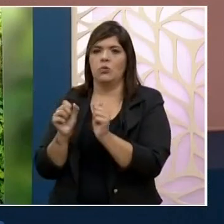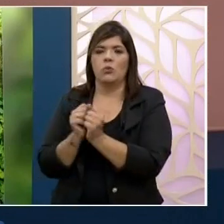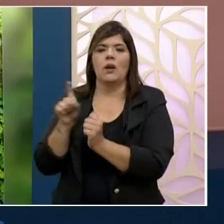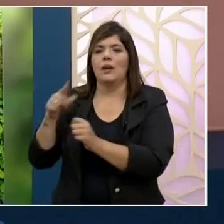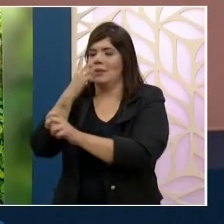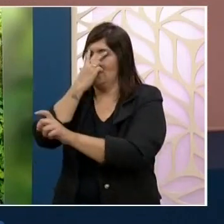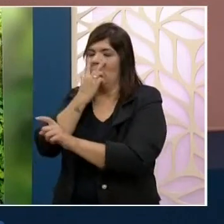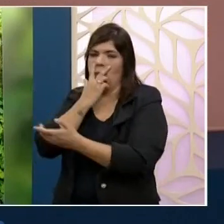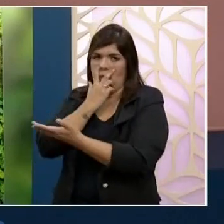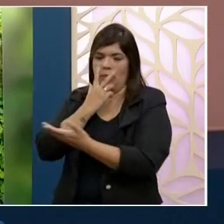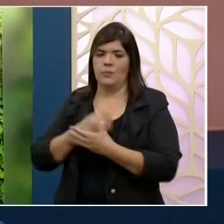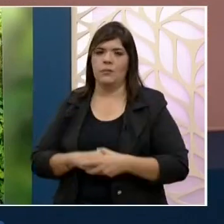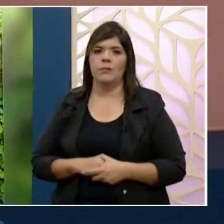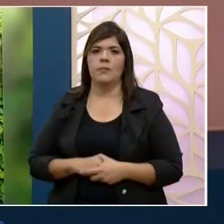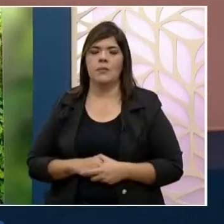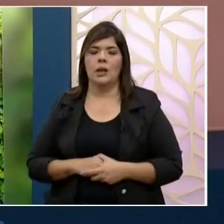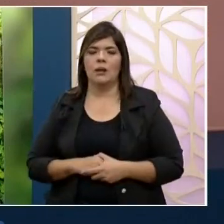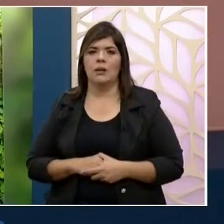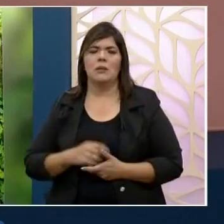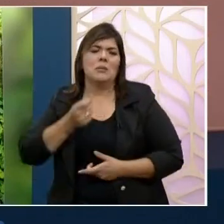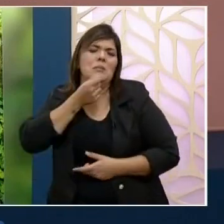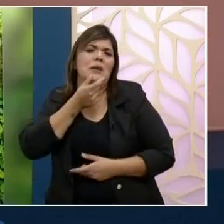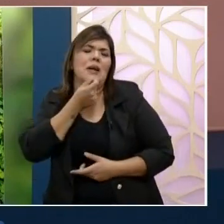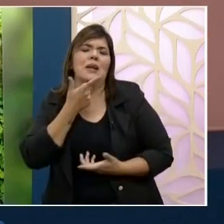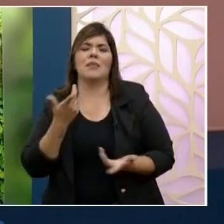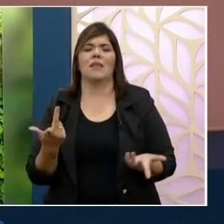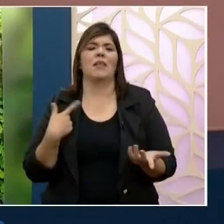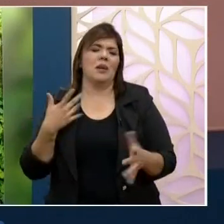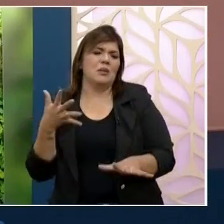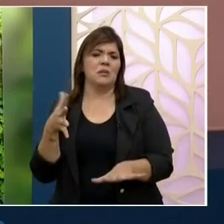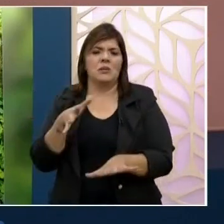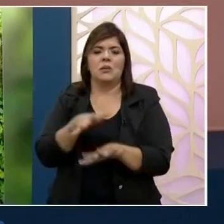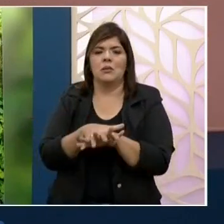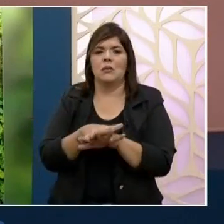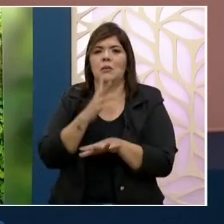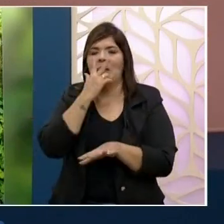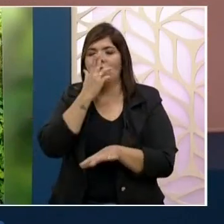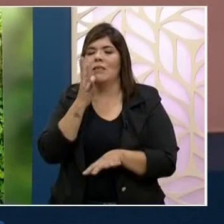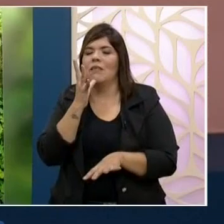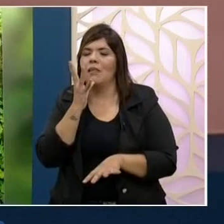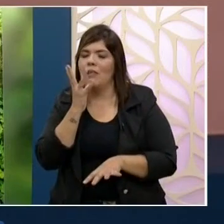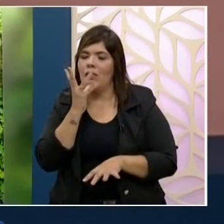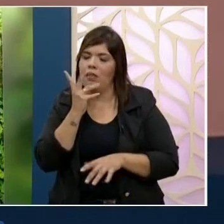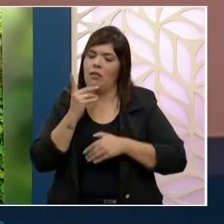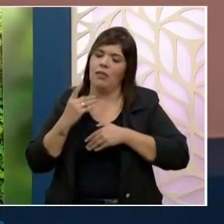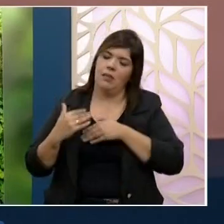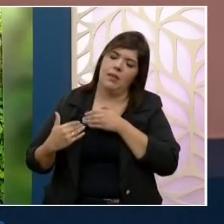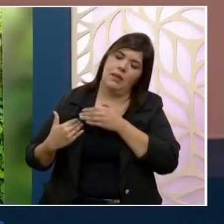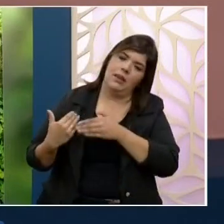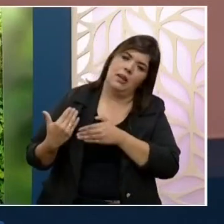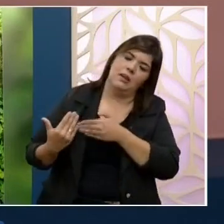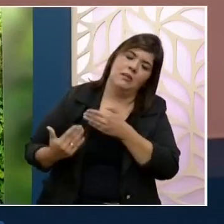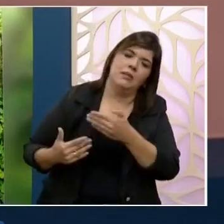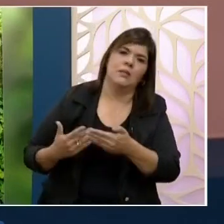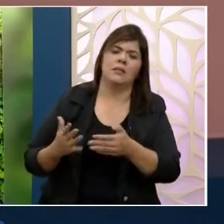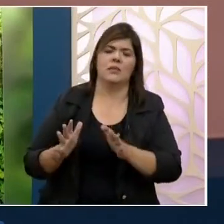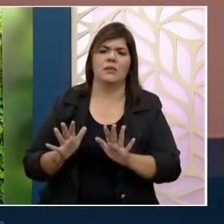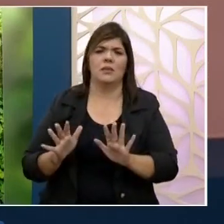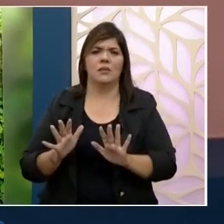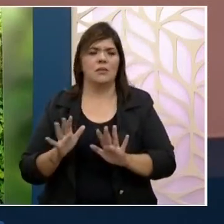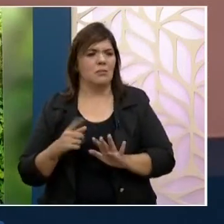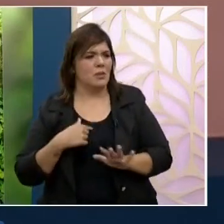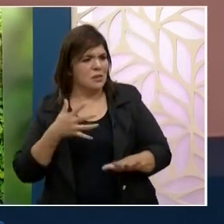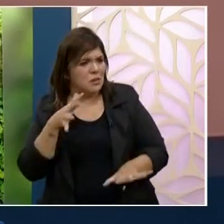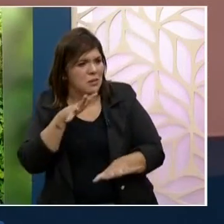cego. Ele até brinca, o pessoal fala assim, nossa, a inclusão está engatinhando, né? E a gente costuma dizer, aí ele brinca assim, nossa, mas